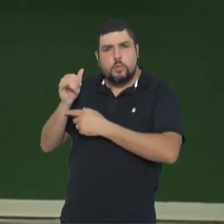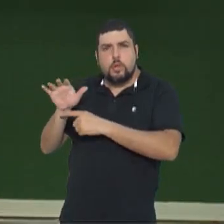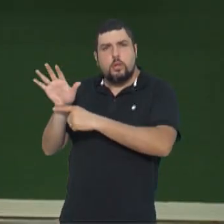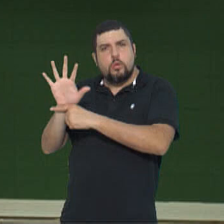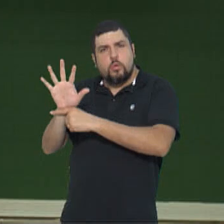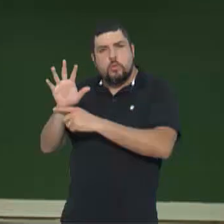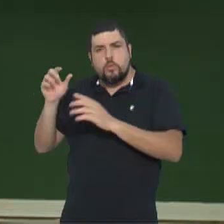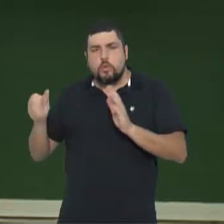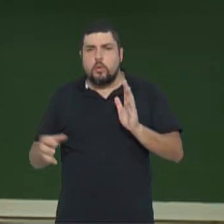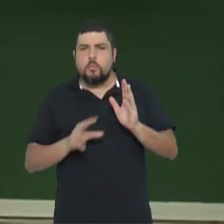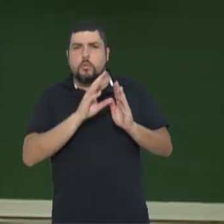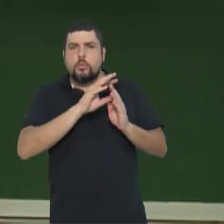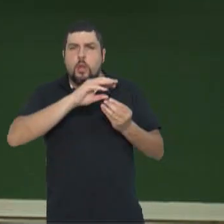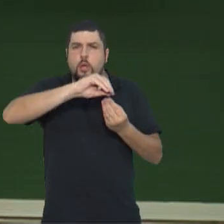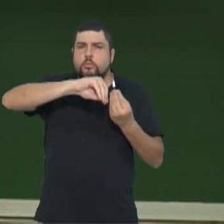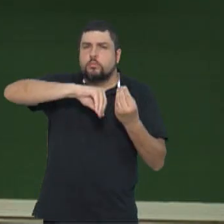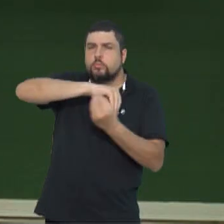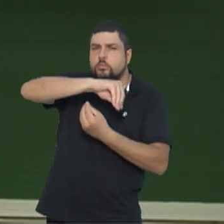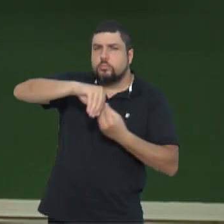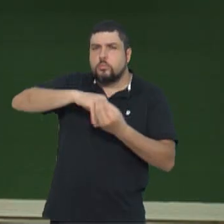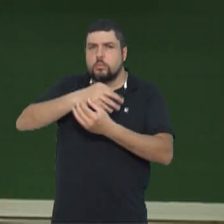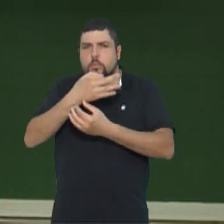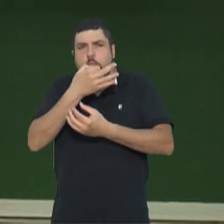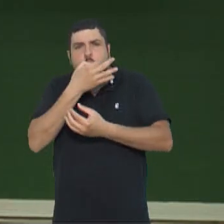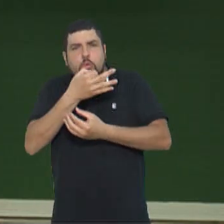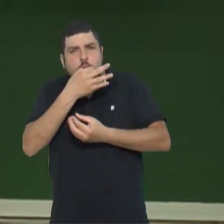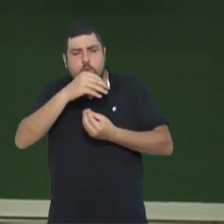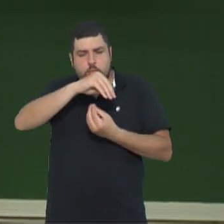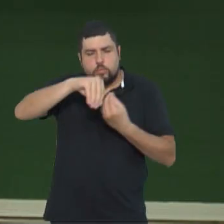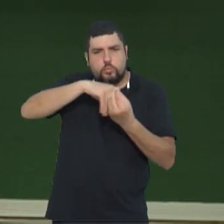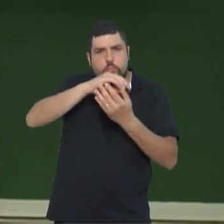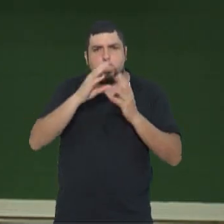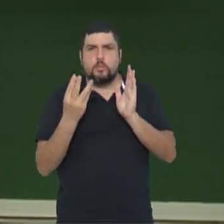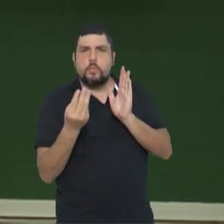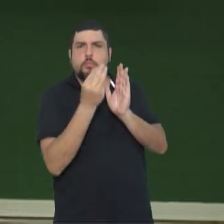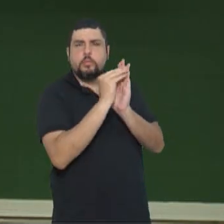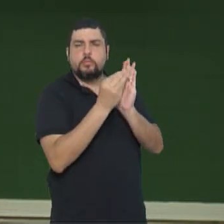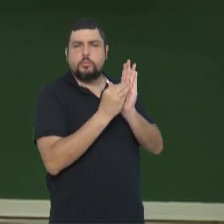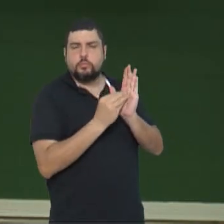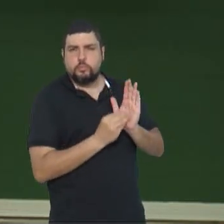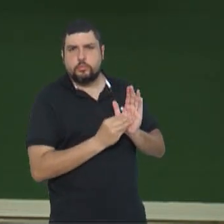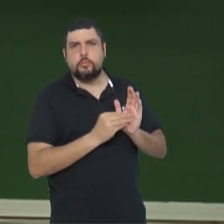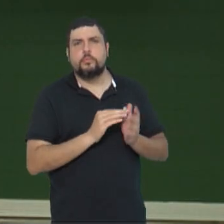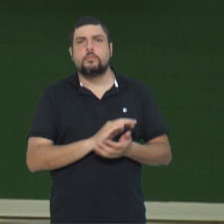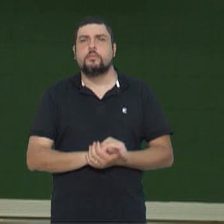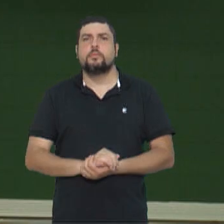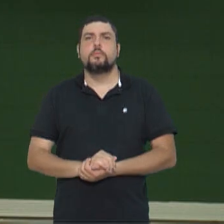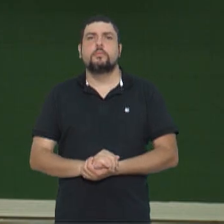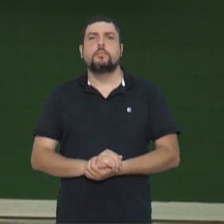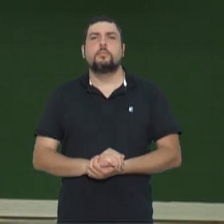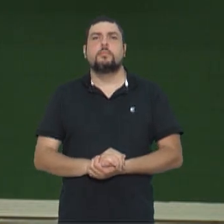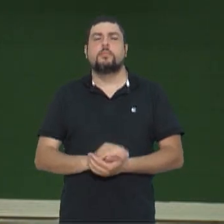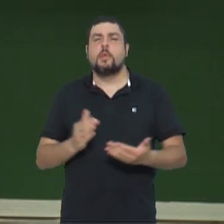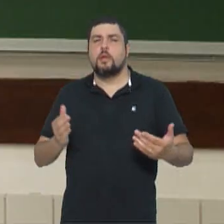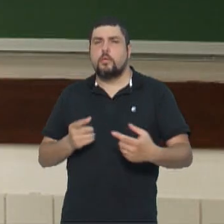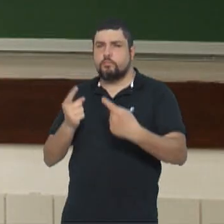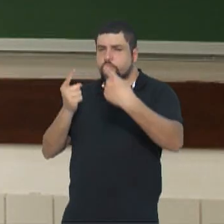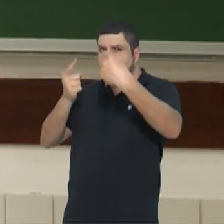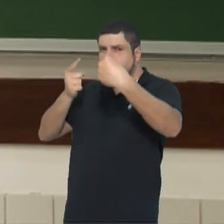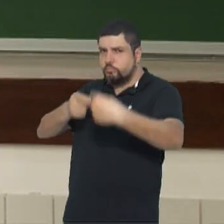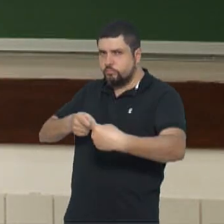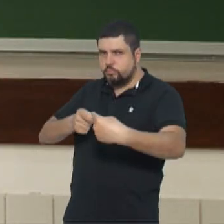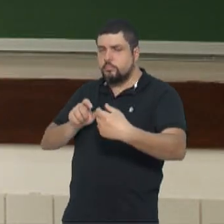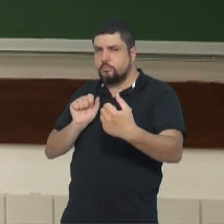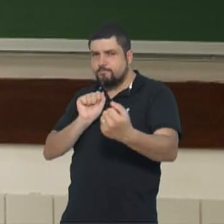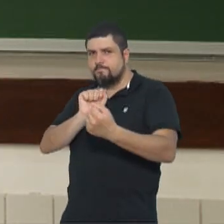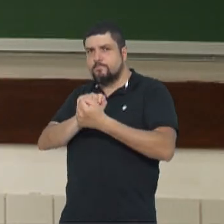com um pouco da minha opinião, que é a sequência argumentativa que a gente chama, que a gente já estudou, beleza? Um quiz, a gente vai fazer